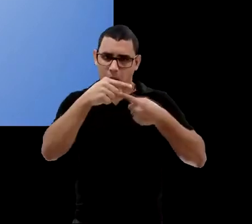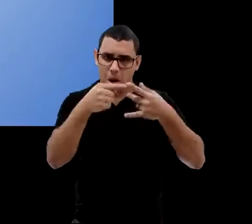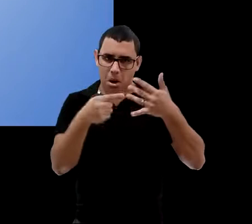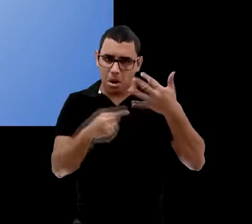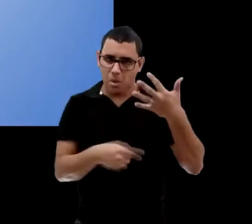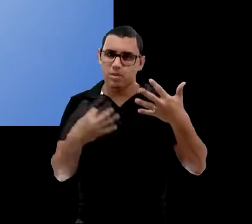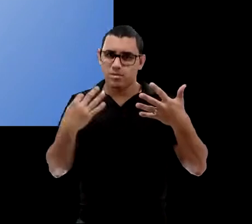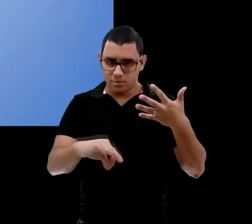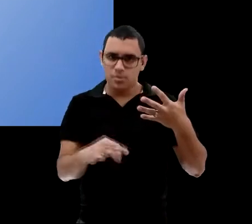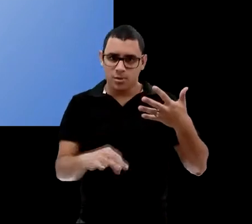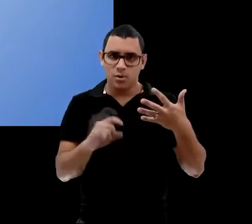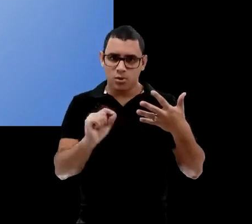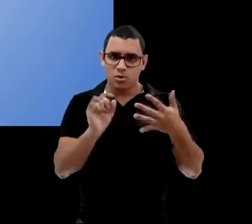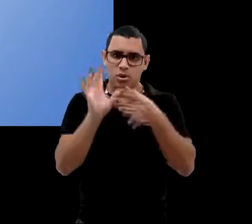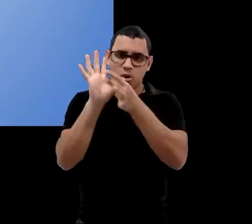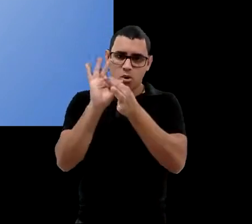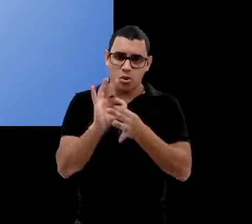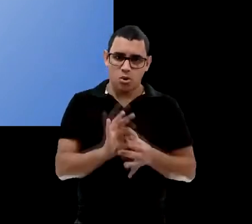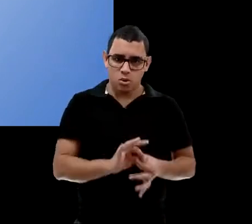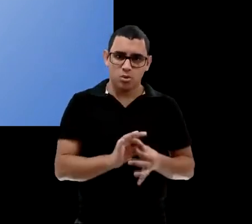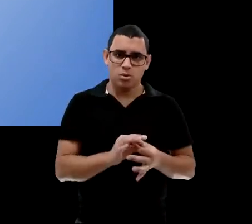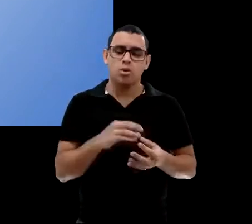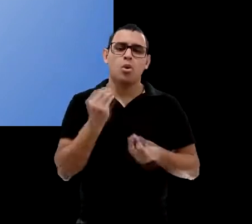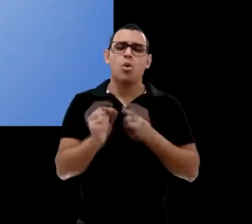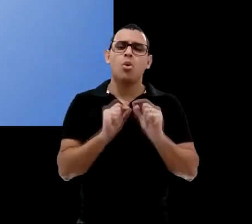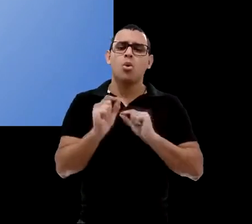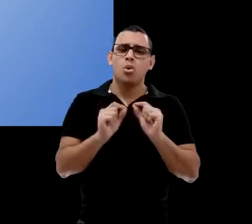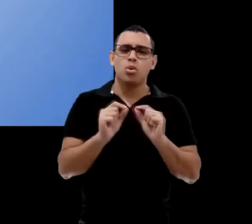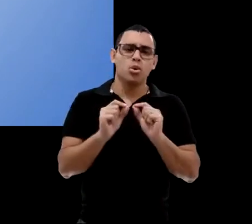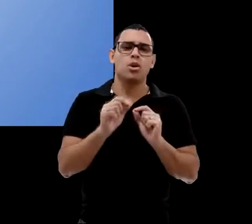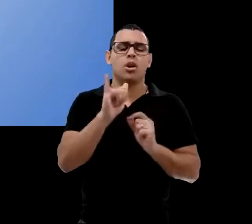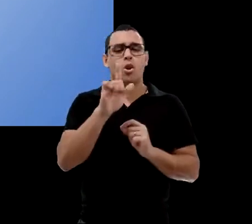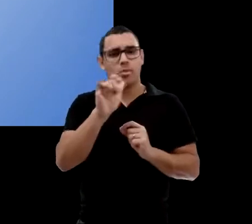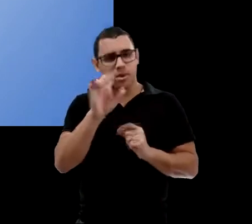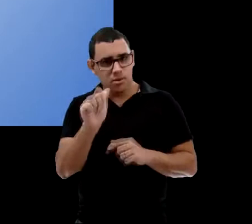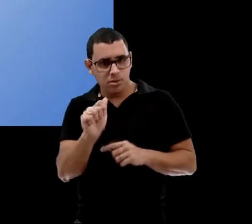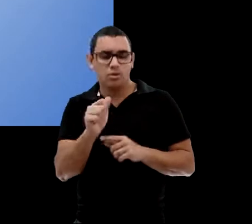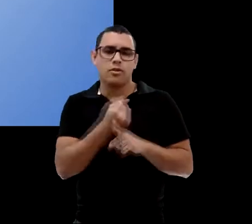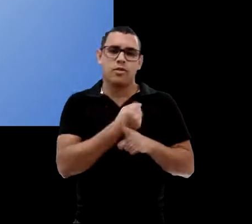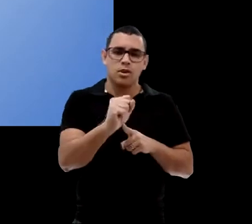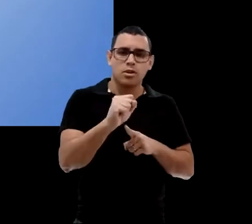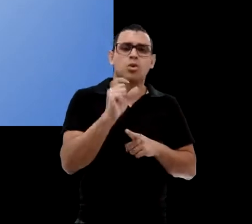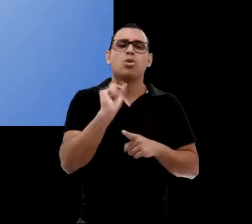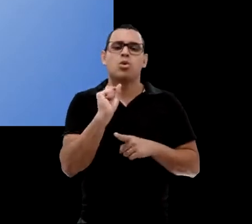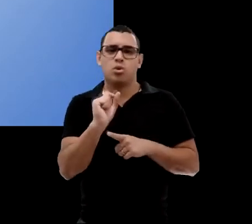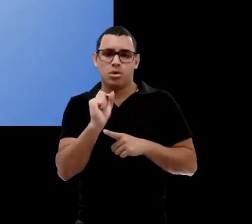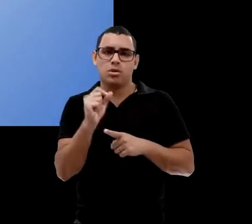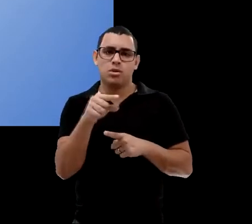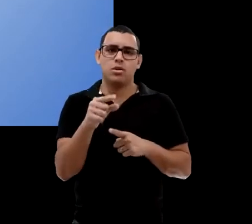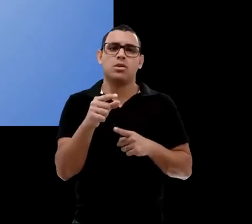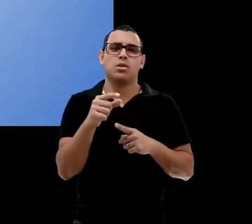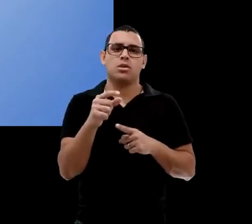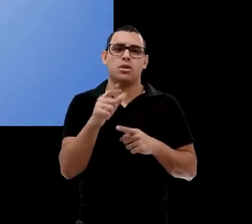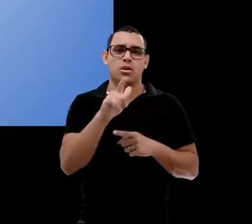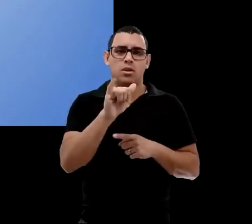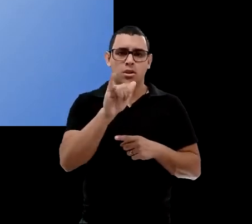onde se espalhou, né? O contexto histórico, as condições em que surgiu o iluminismo, o que o iluminismo defendia, o que o iluminismo